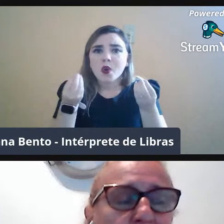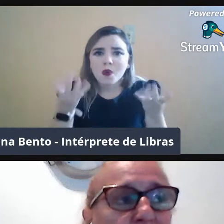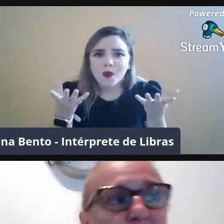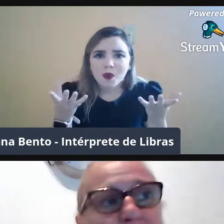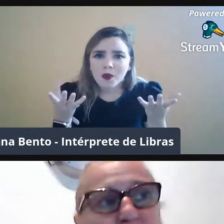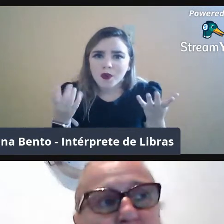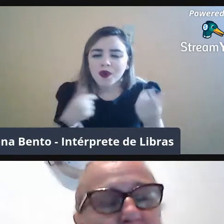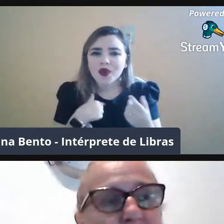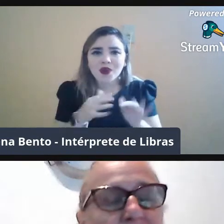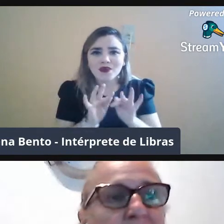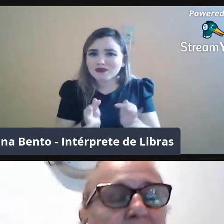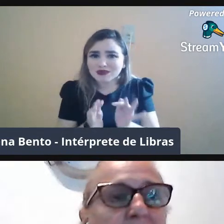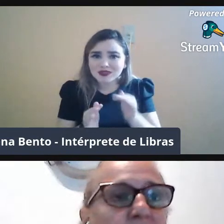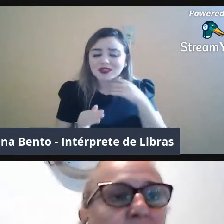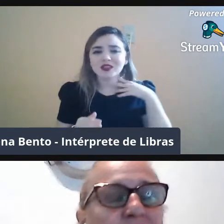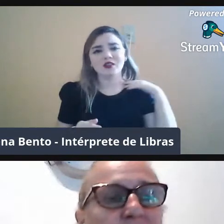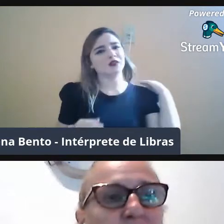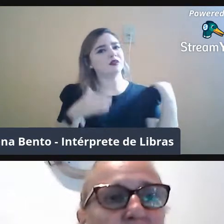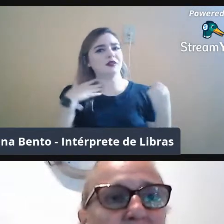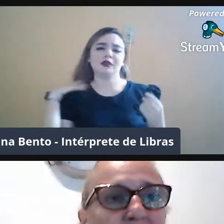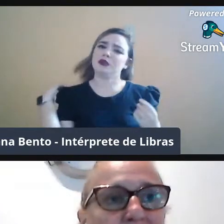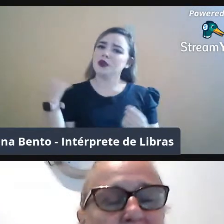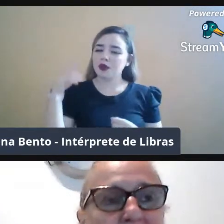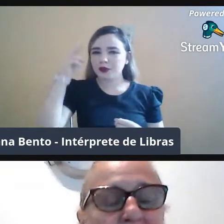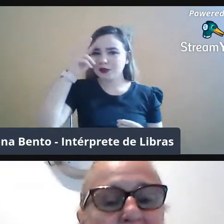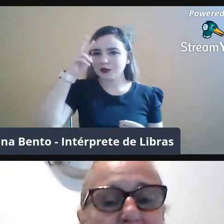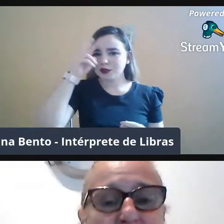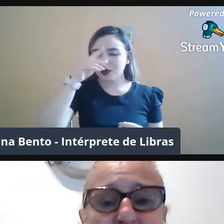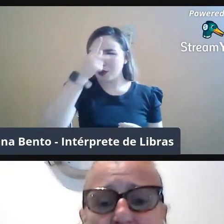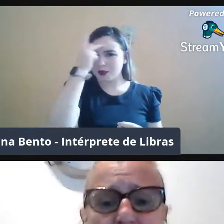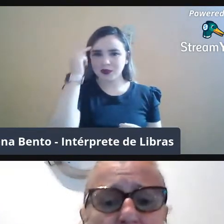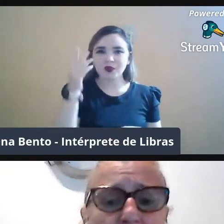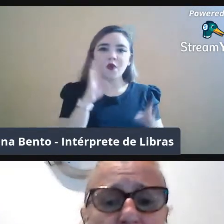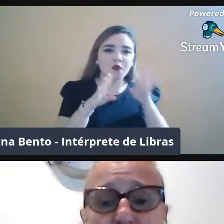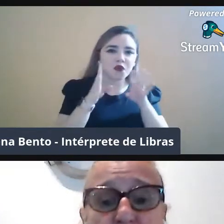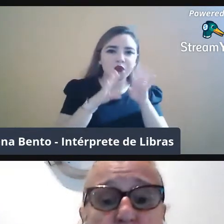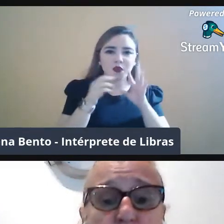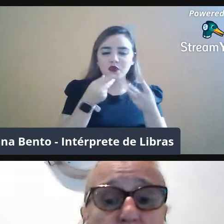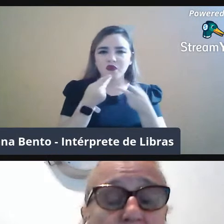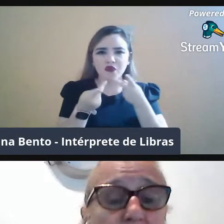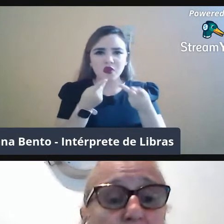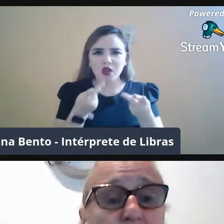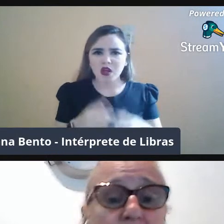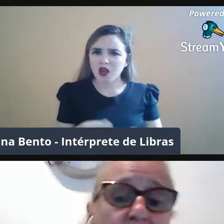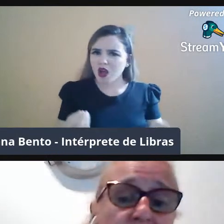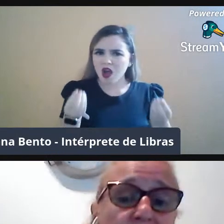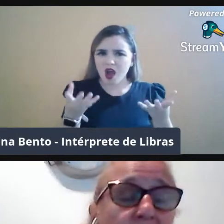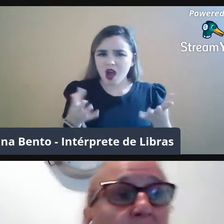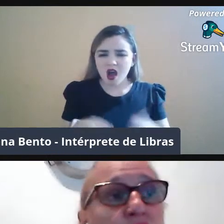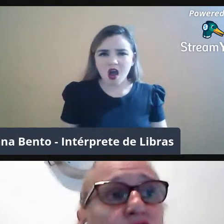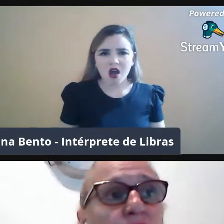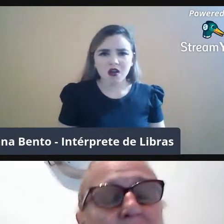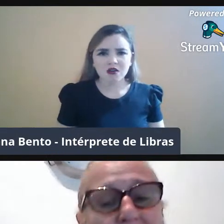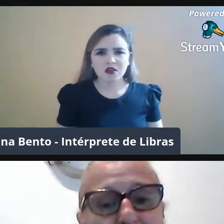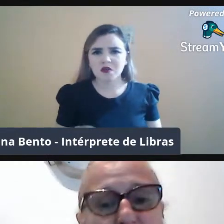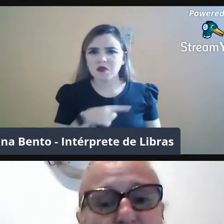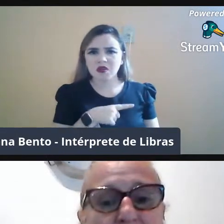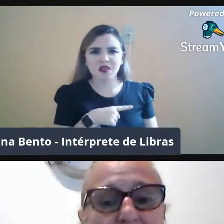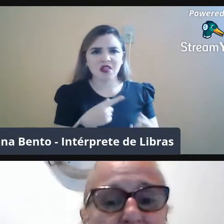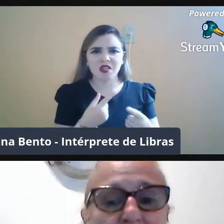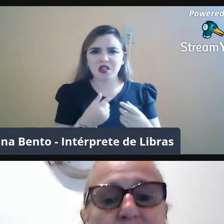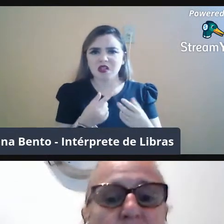Aí eu me lembro que uma vez uma pessoa dentro do Facebook, da internet, falando que é um absurdo porque tem milhões de